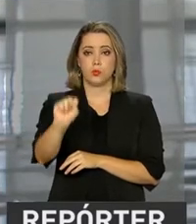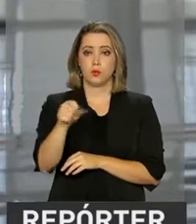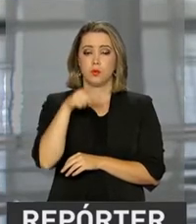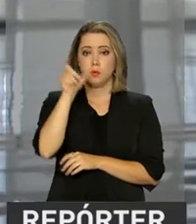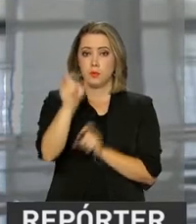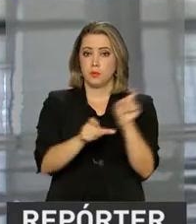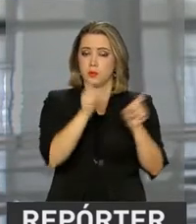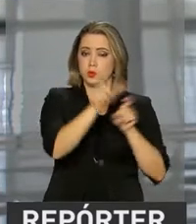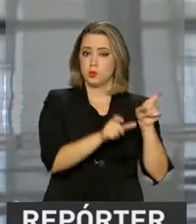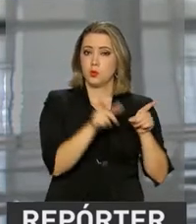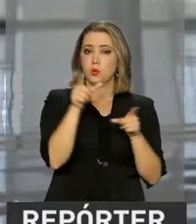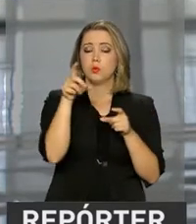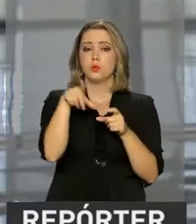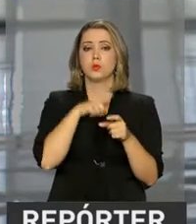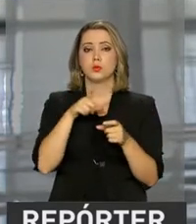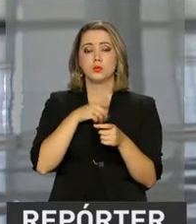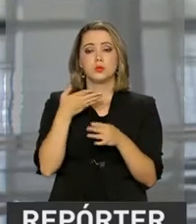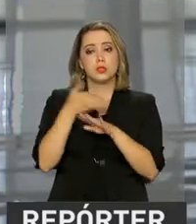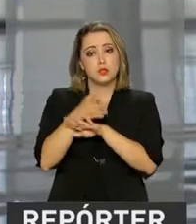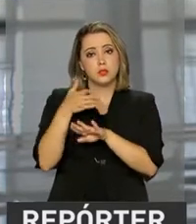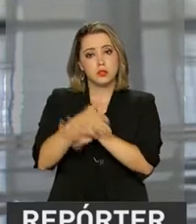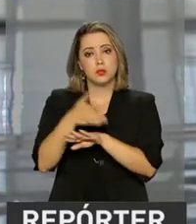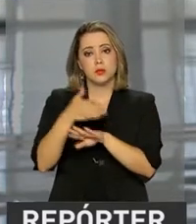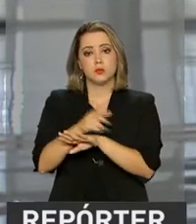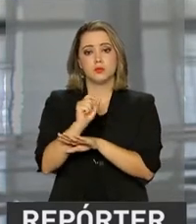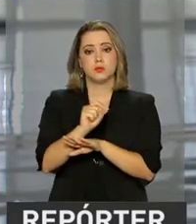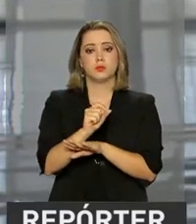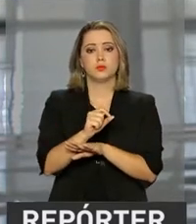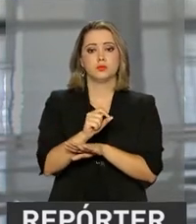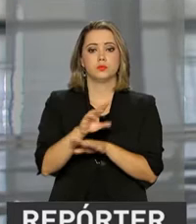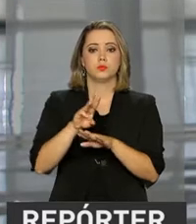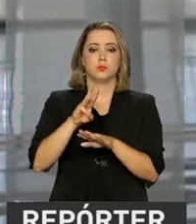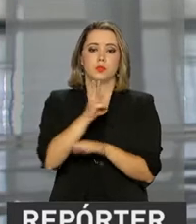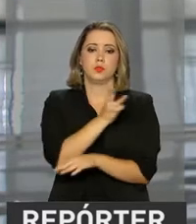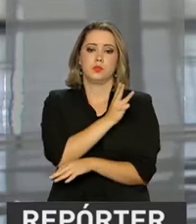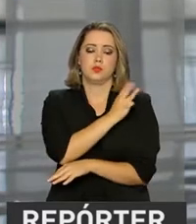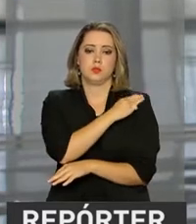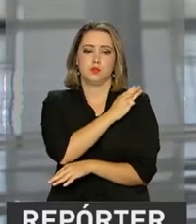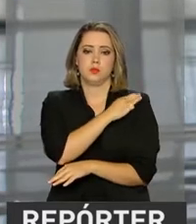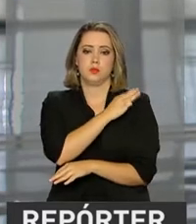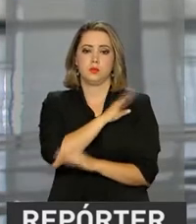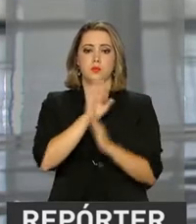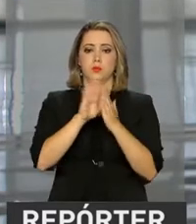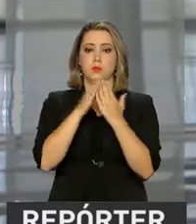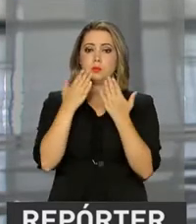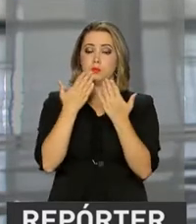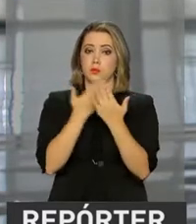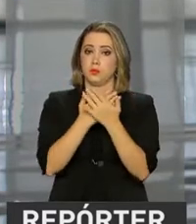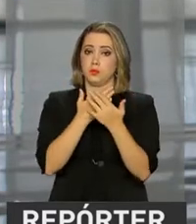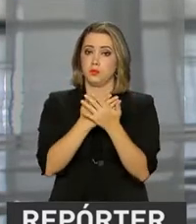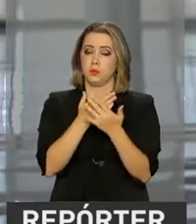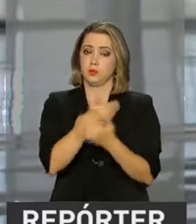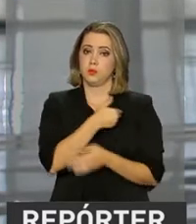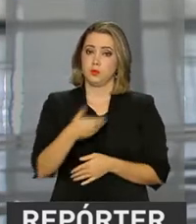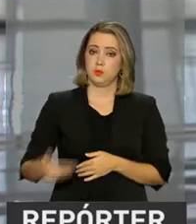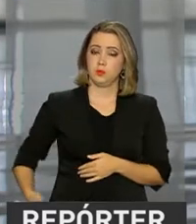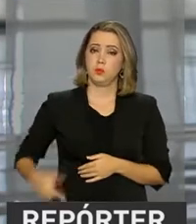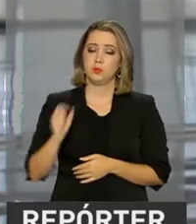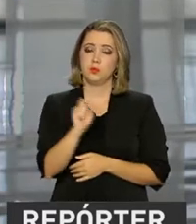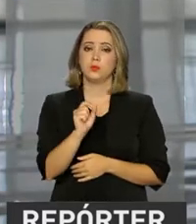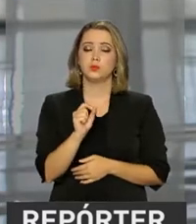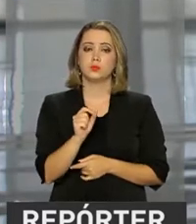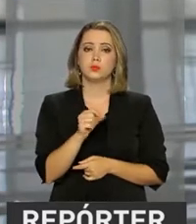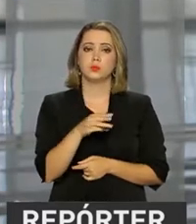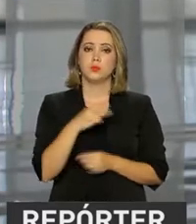graduação para estudantes que tenham frequentado o ensino médio integralmente em escolas públicas. Segundo o